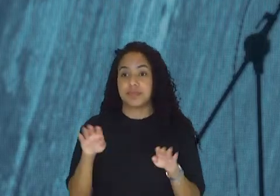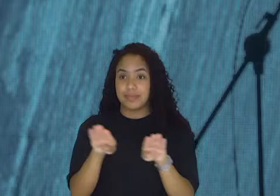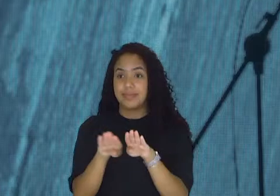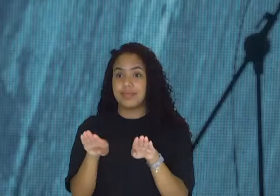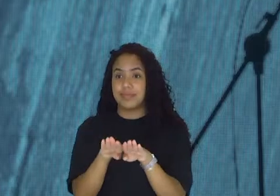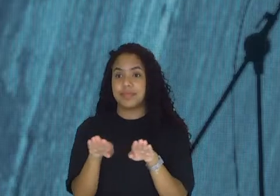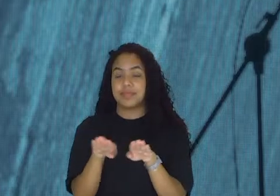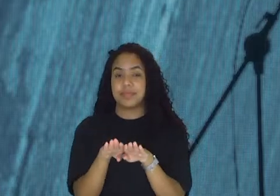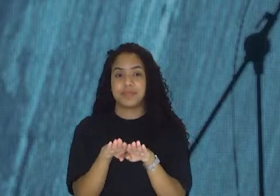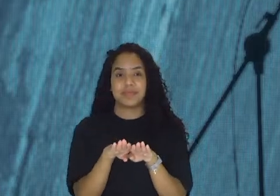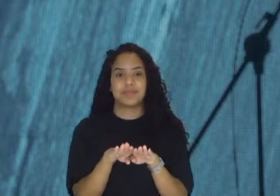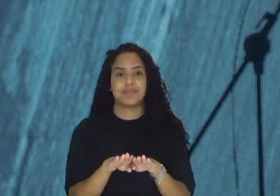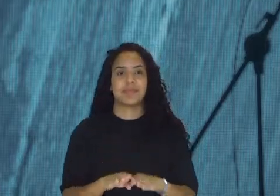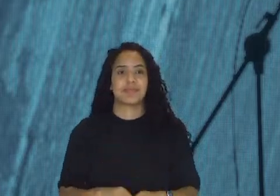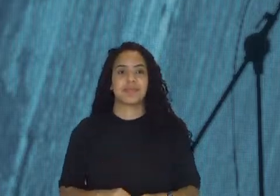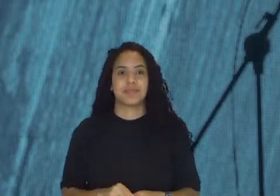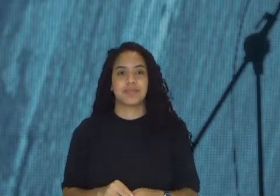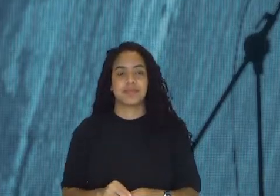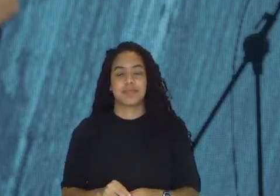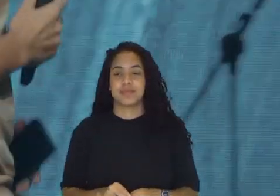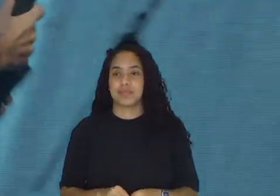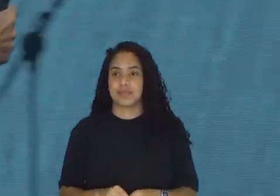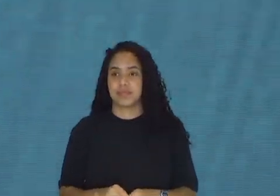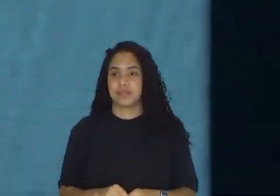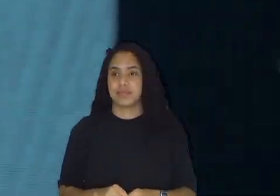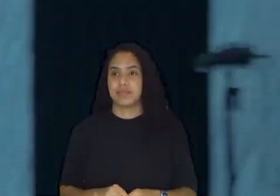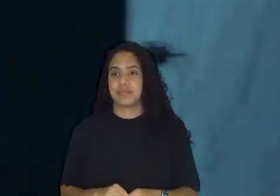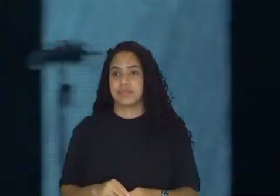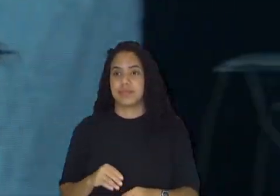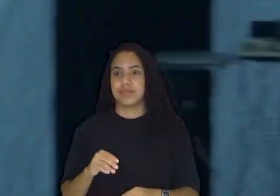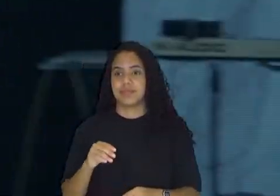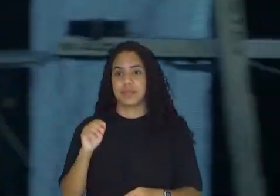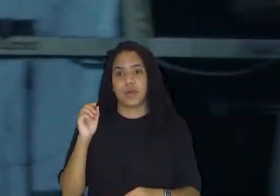disponíveis a preço de custo na nossa livraria, tá joia?